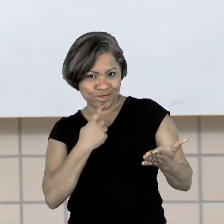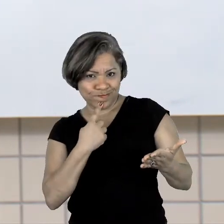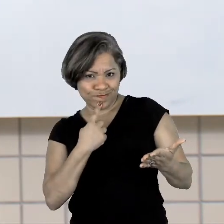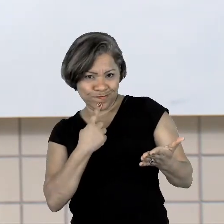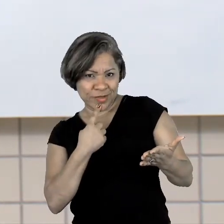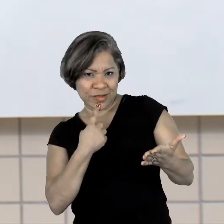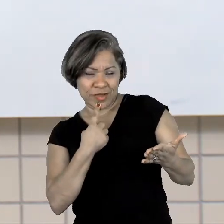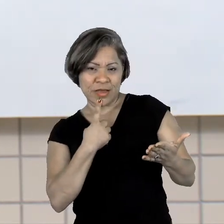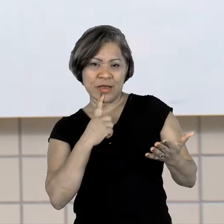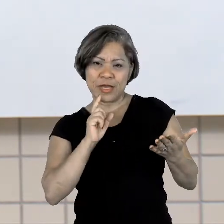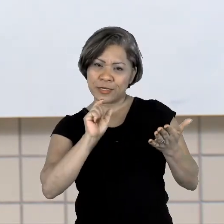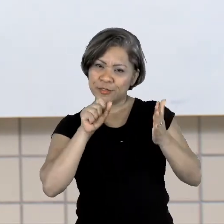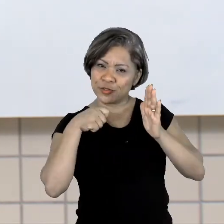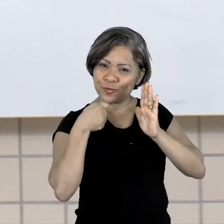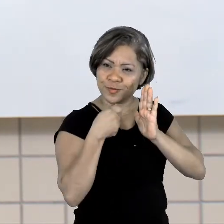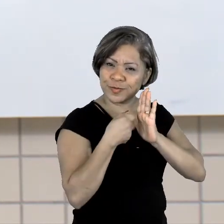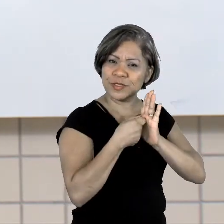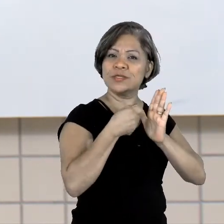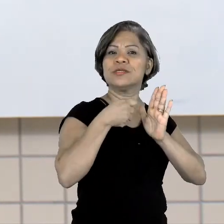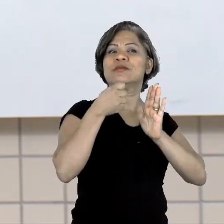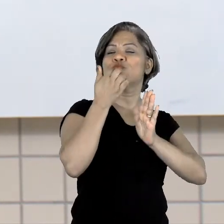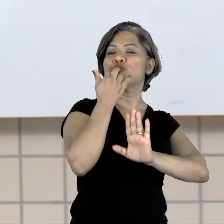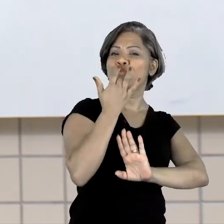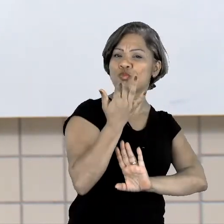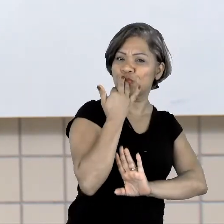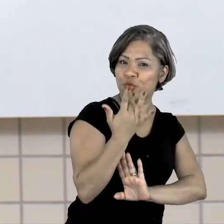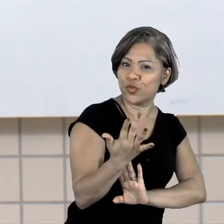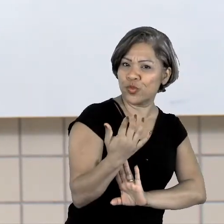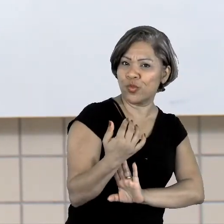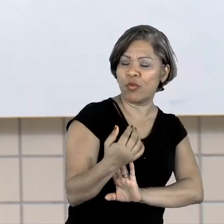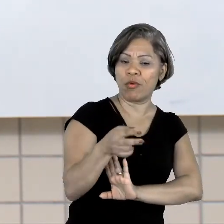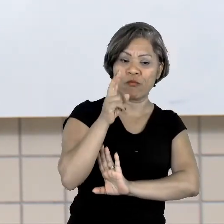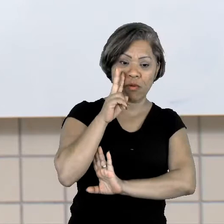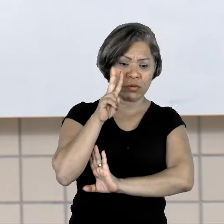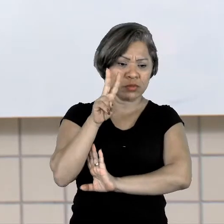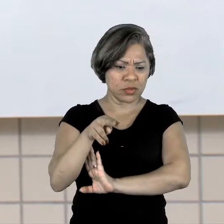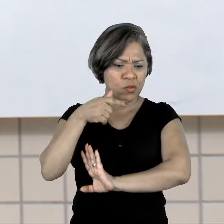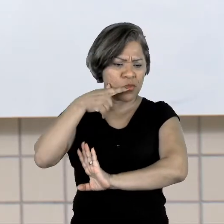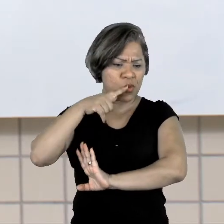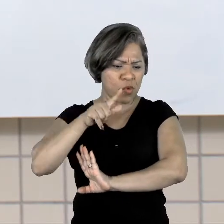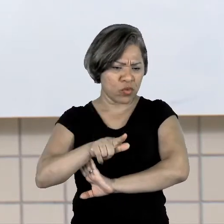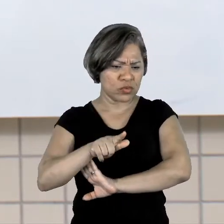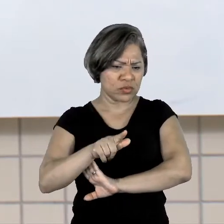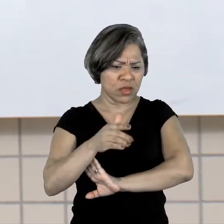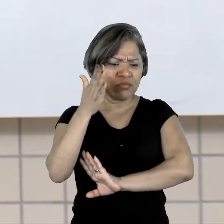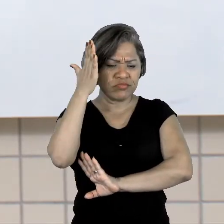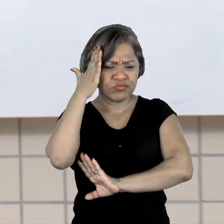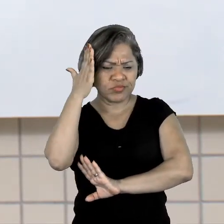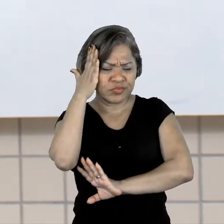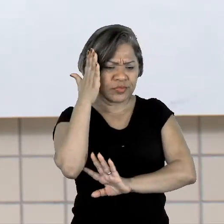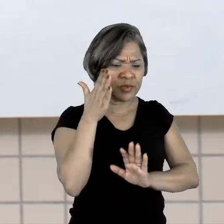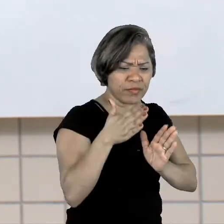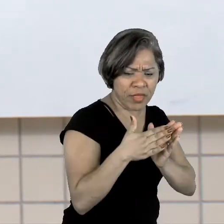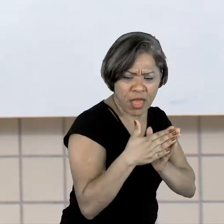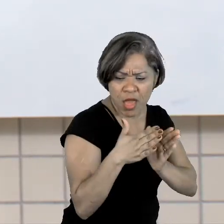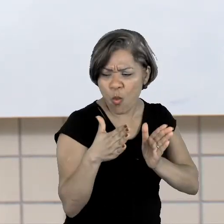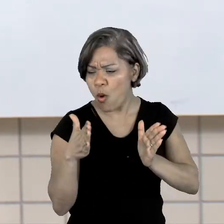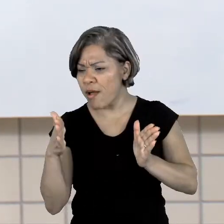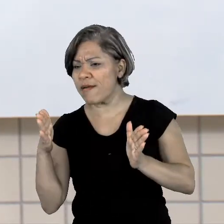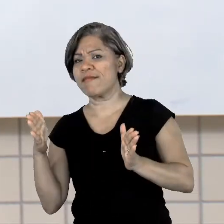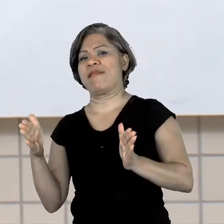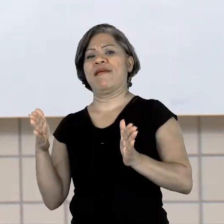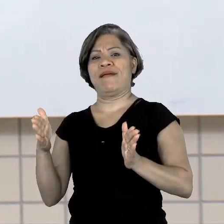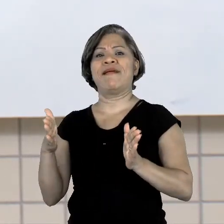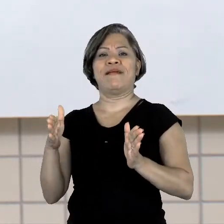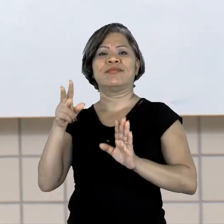símbolos, as cores, você consegue entender o enredo da história. Você consegue entender o